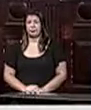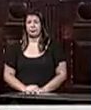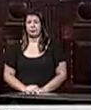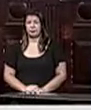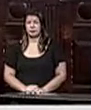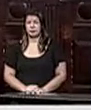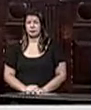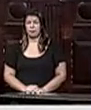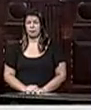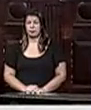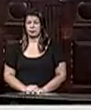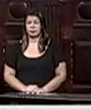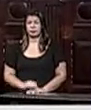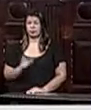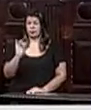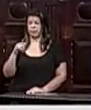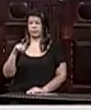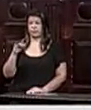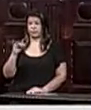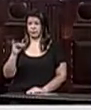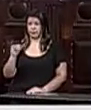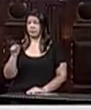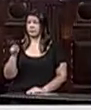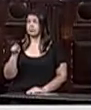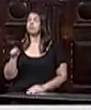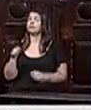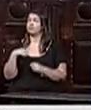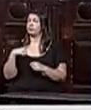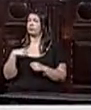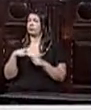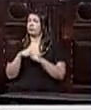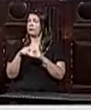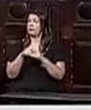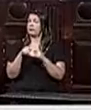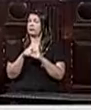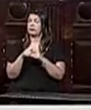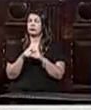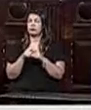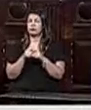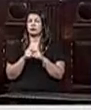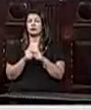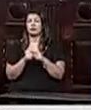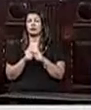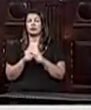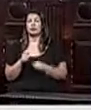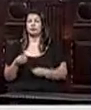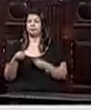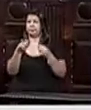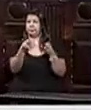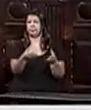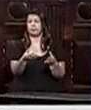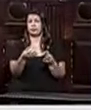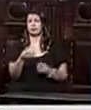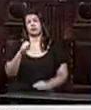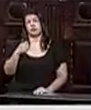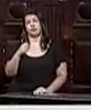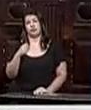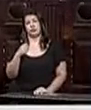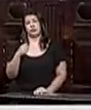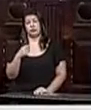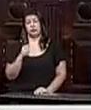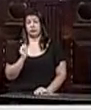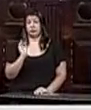o INEA vem fazendo a entrega das chaves,